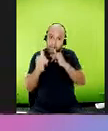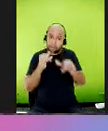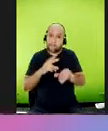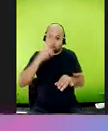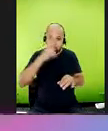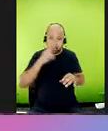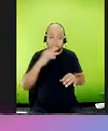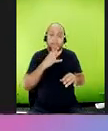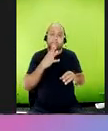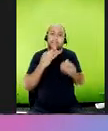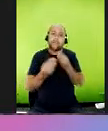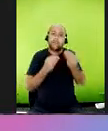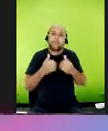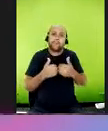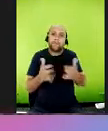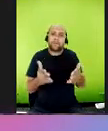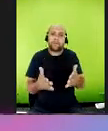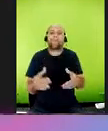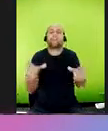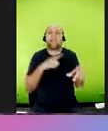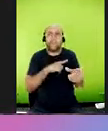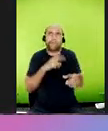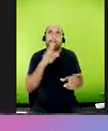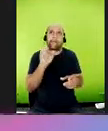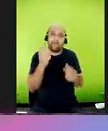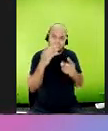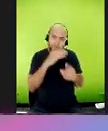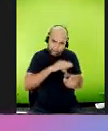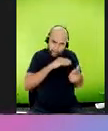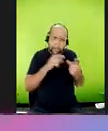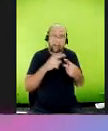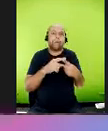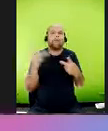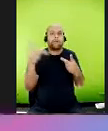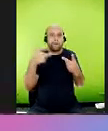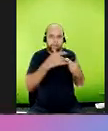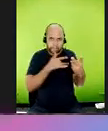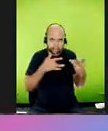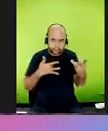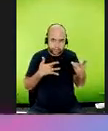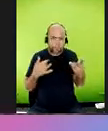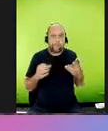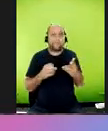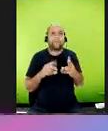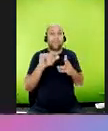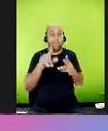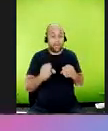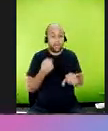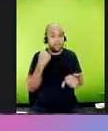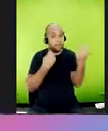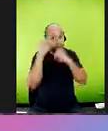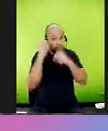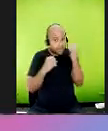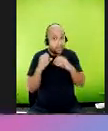né então têm remuneração tem plano de saúde eu acho que a vale é uma empresa imensa Então o que a gente